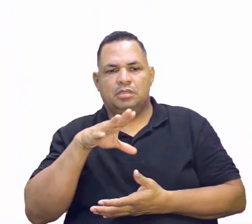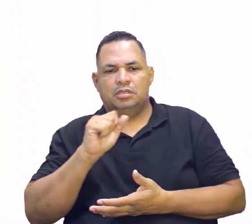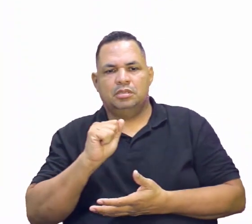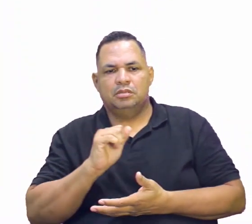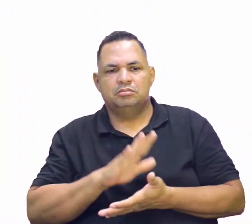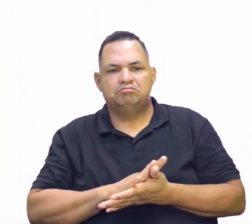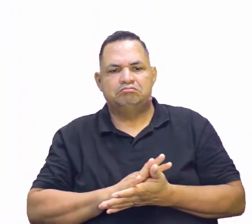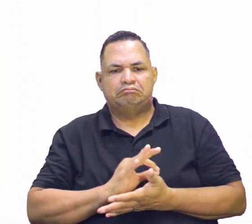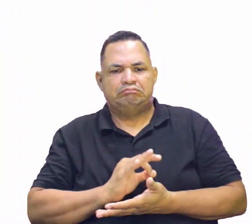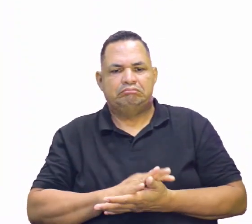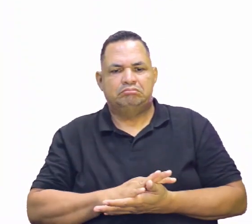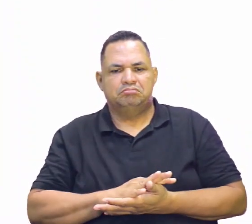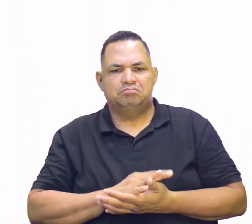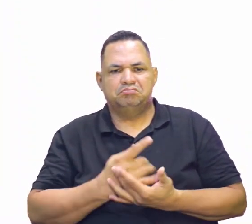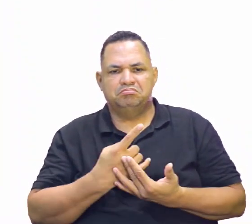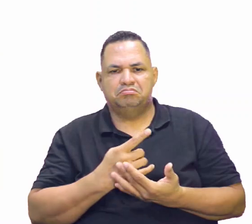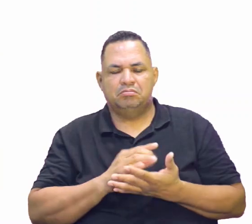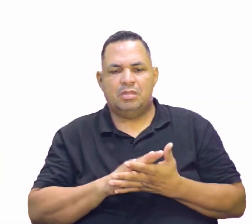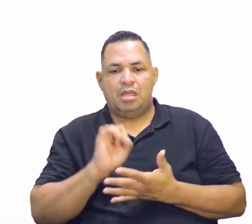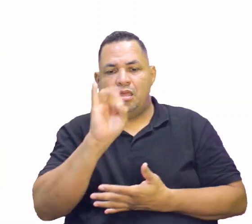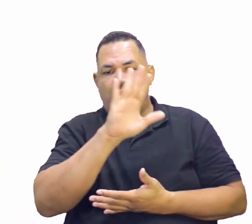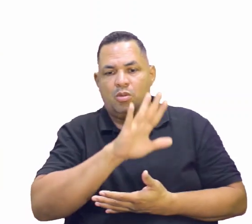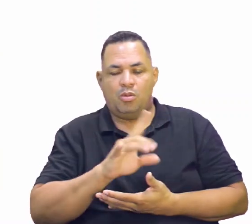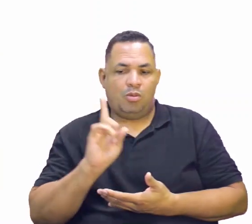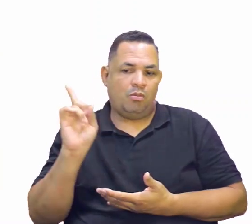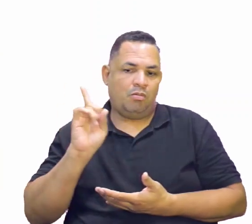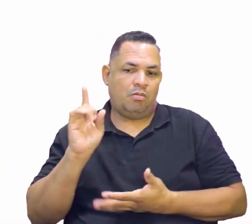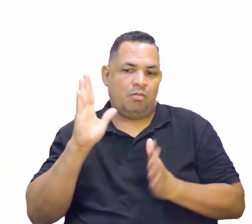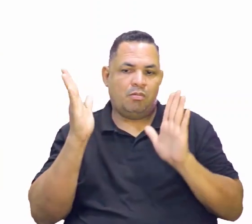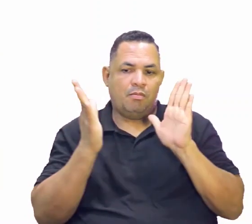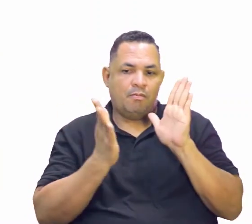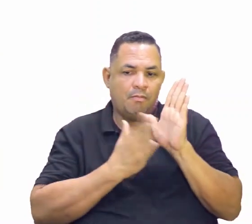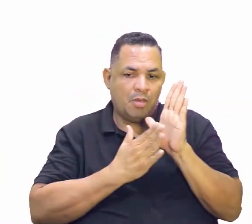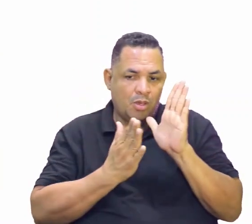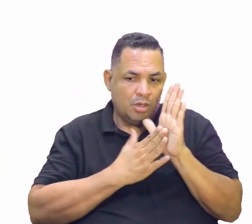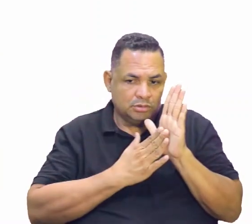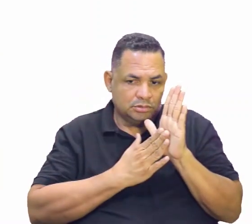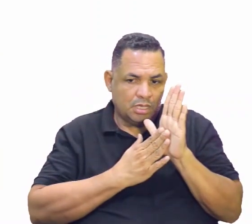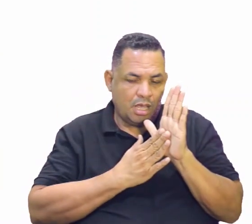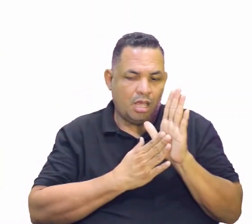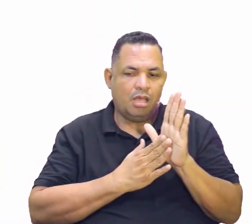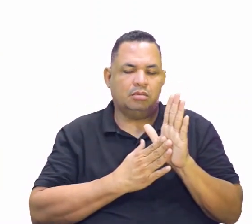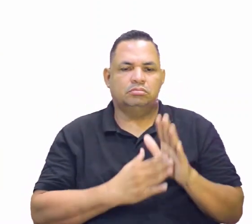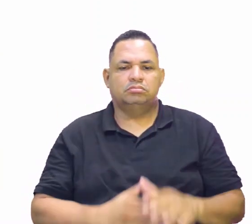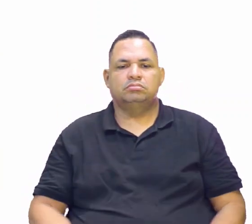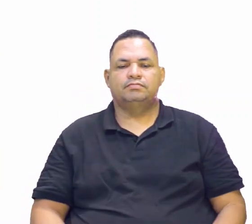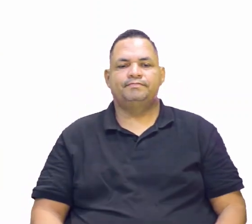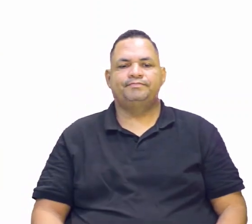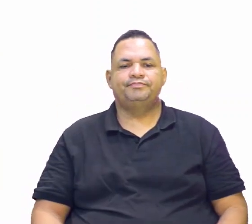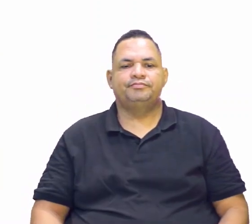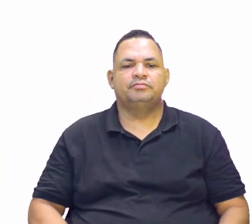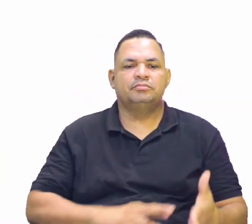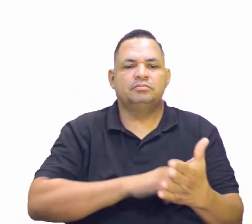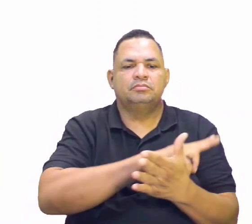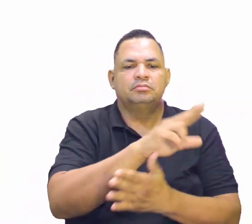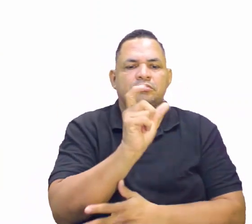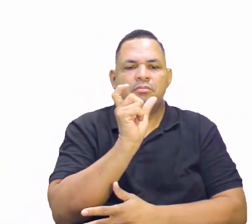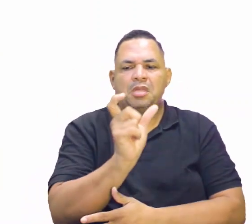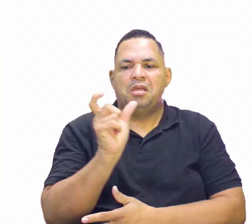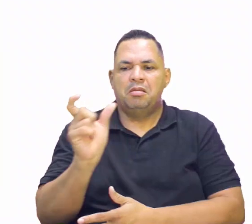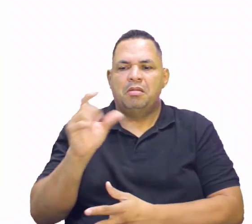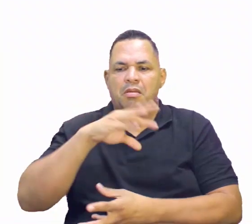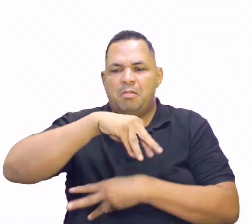extremamente radical. E olha aqui uma imagem para comprovar a fala. O que é que nós temos aqui? Várias palavras,